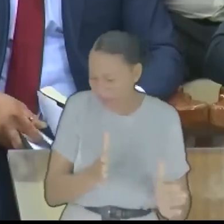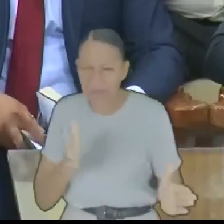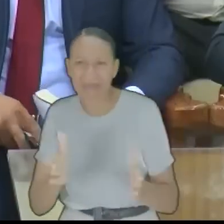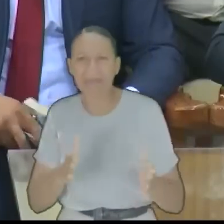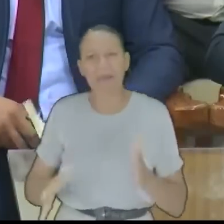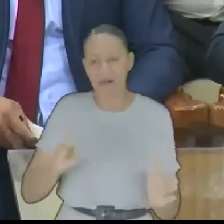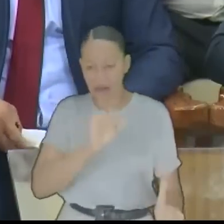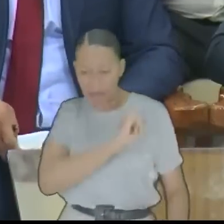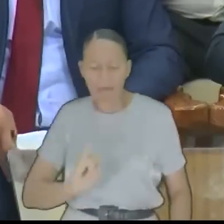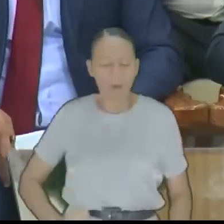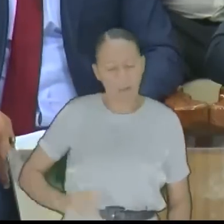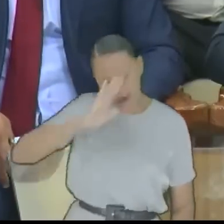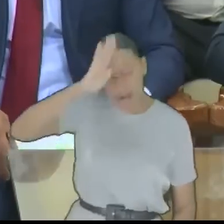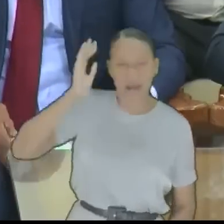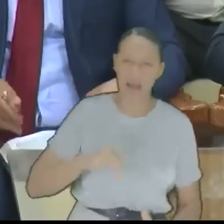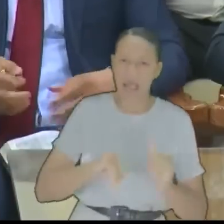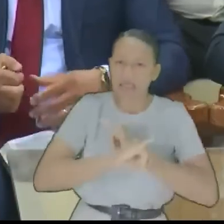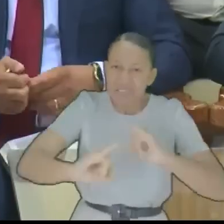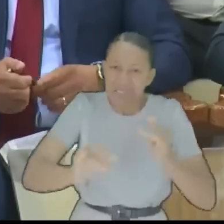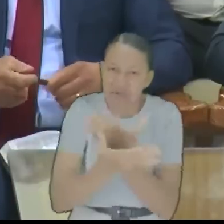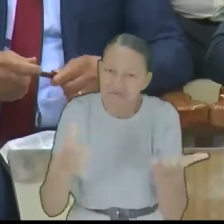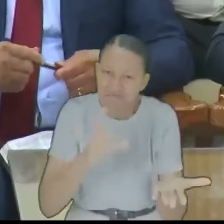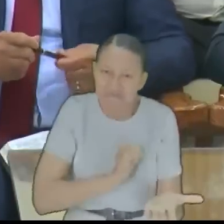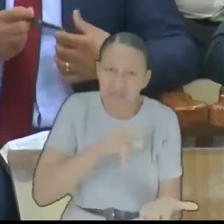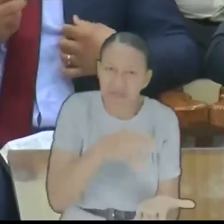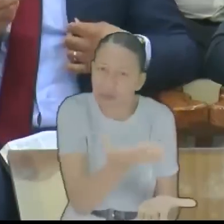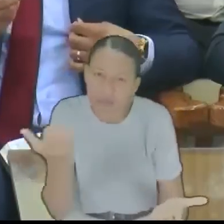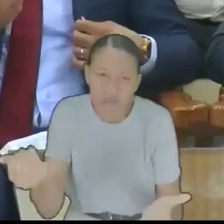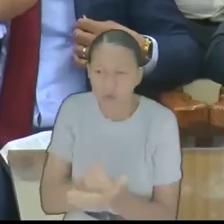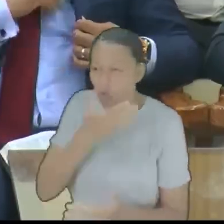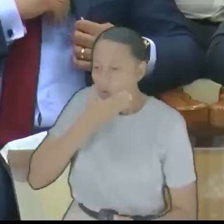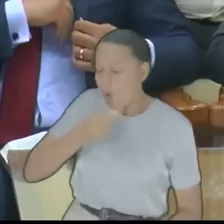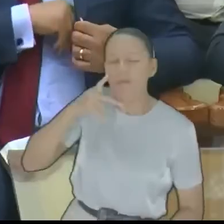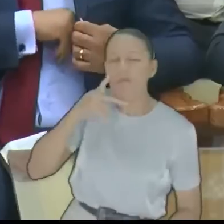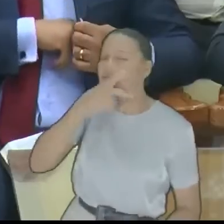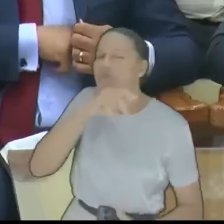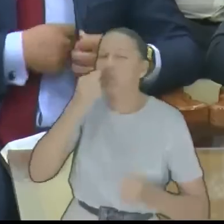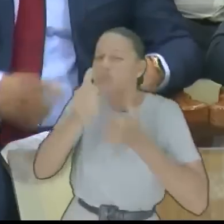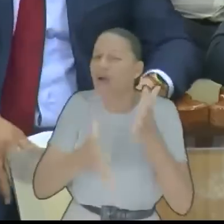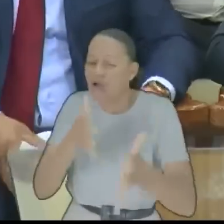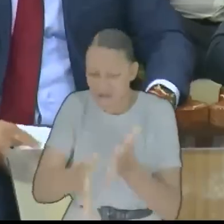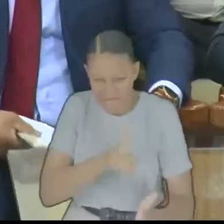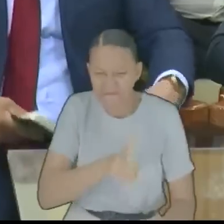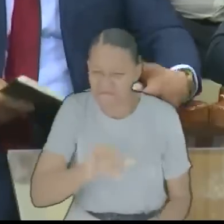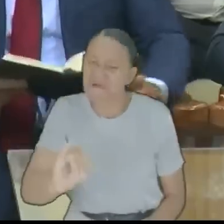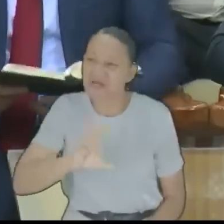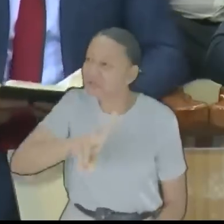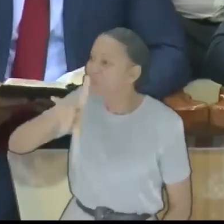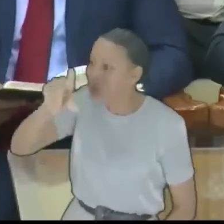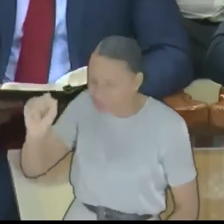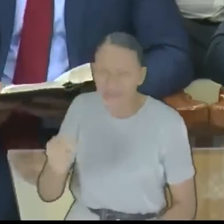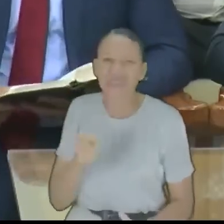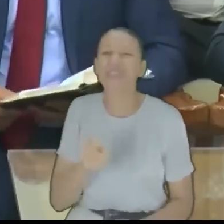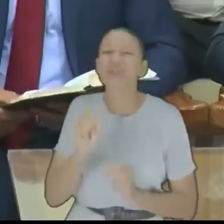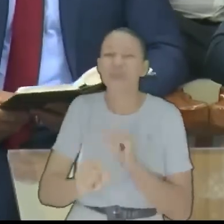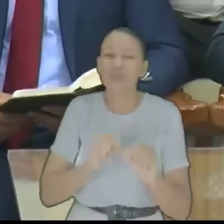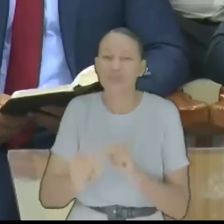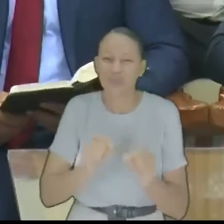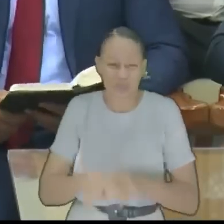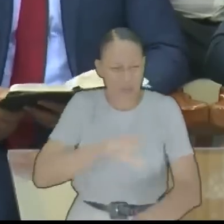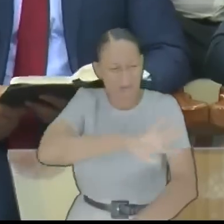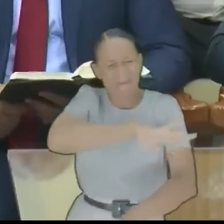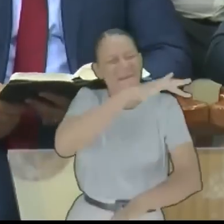Império Romano. Deixa eu dizer a você, meu querido, o profeta disse: e há de ser naquele dia que os